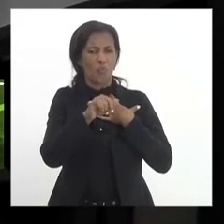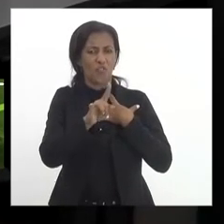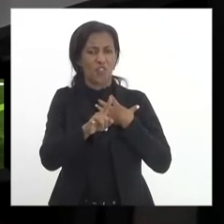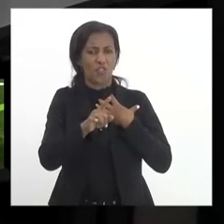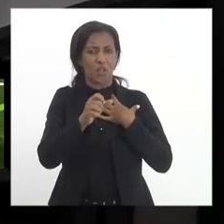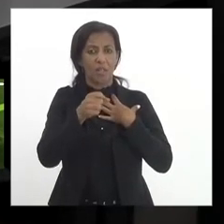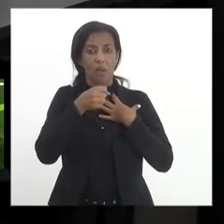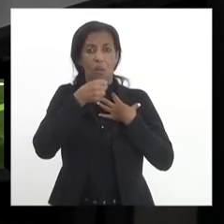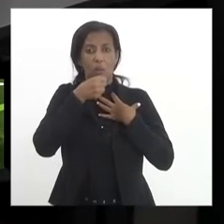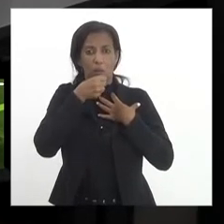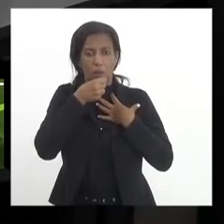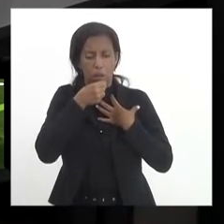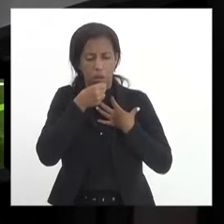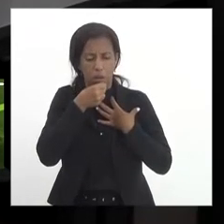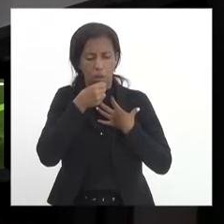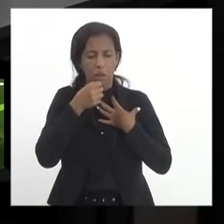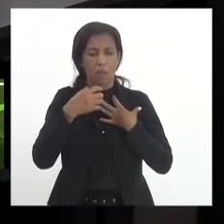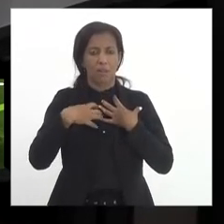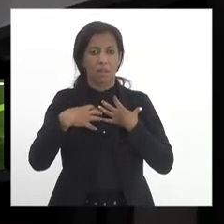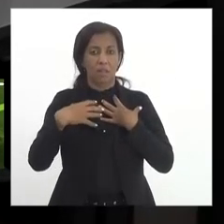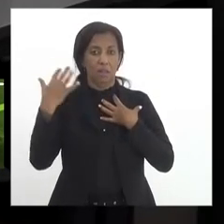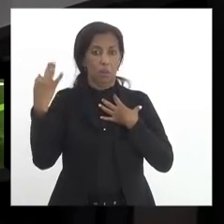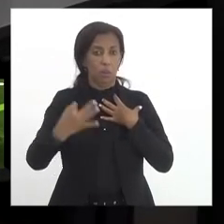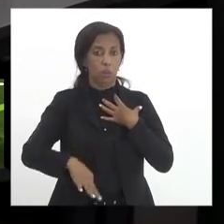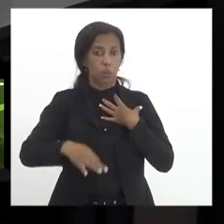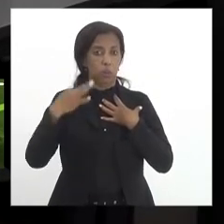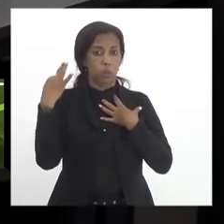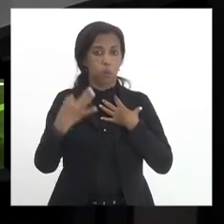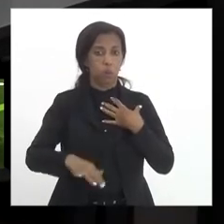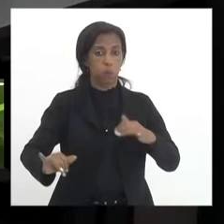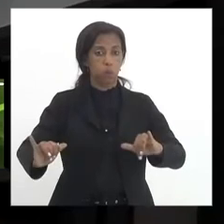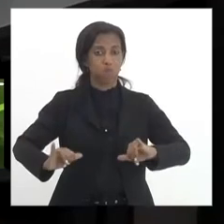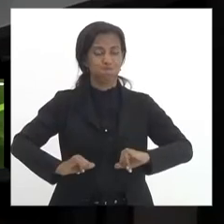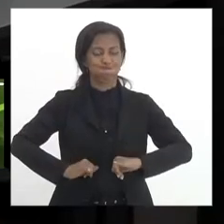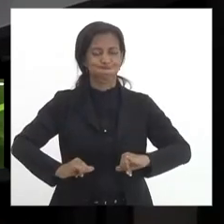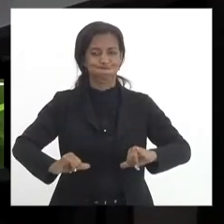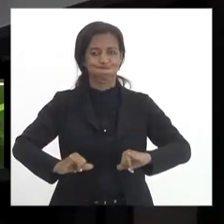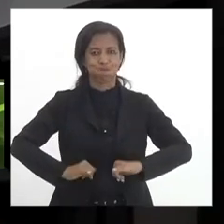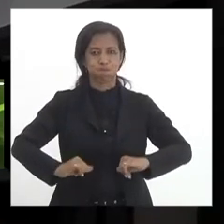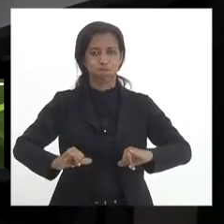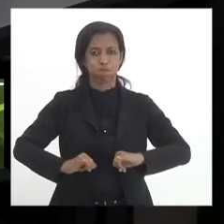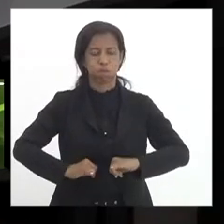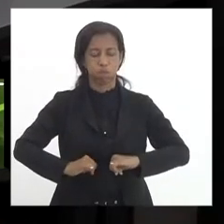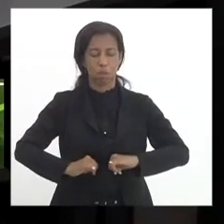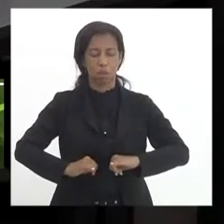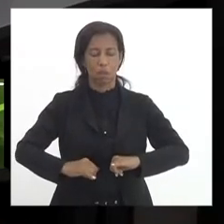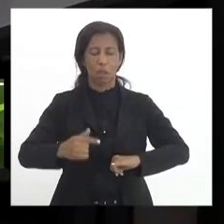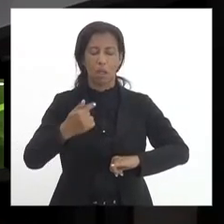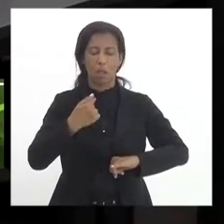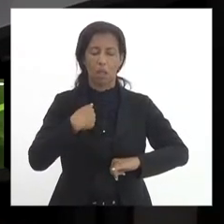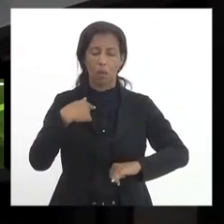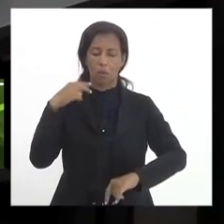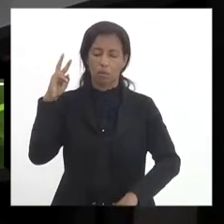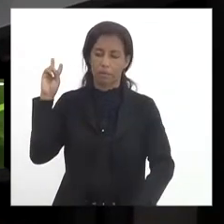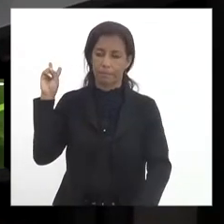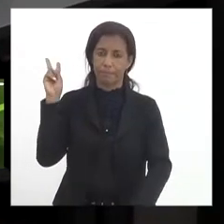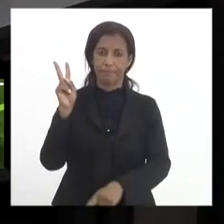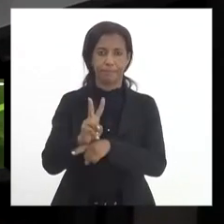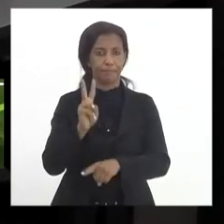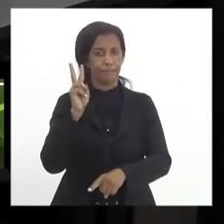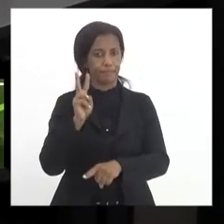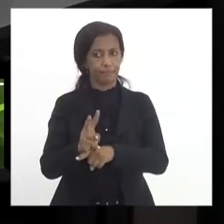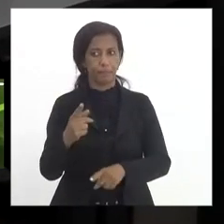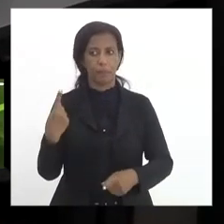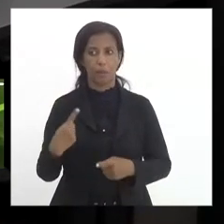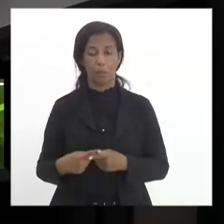tosse que eu dava, eu realmente achei que ia morrer. Então, eu defenderei, porque eu